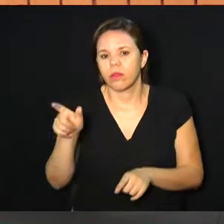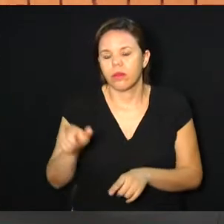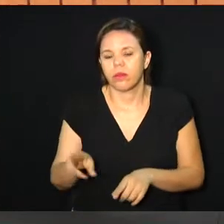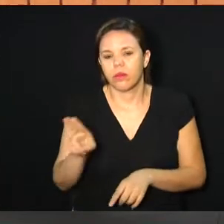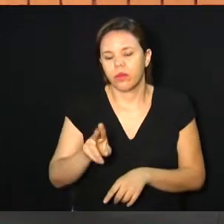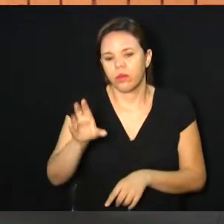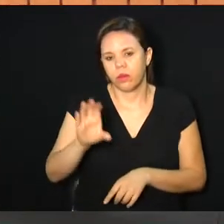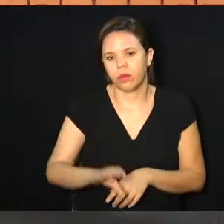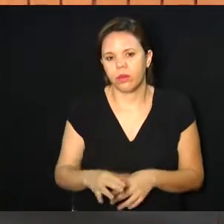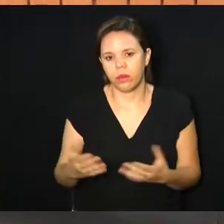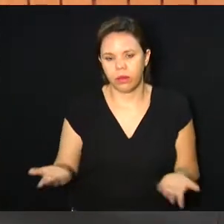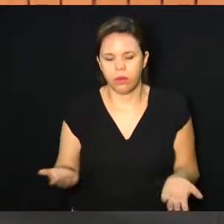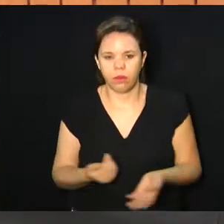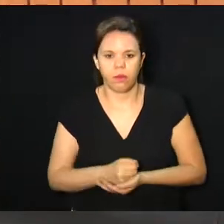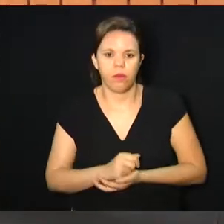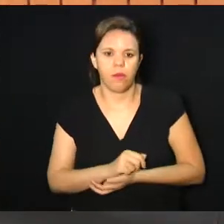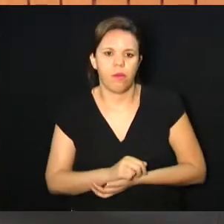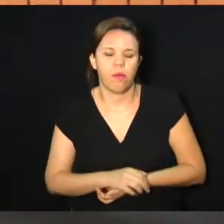usuário. Então,